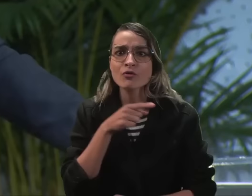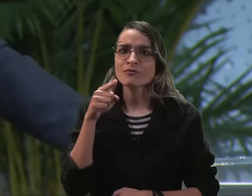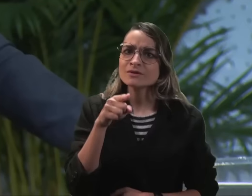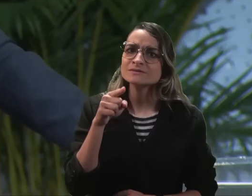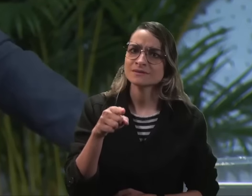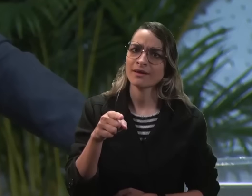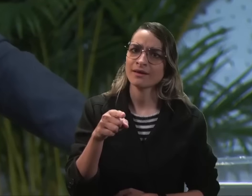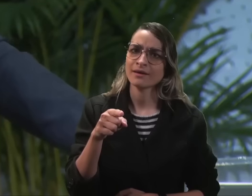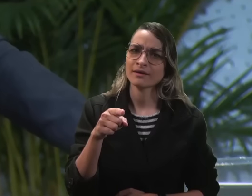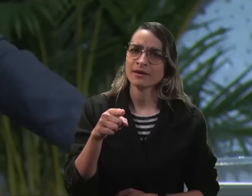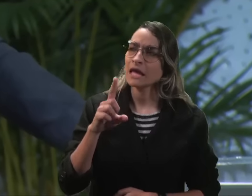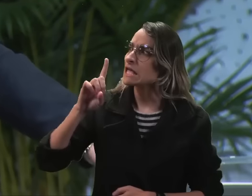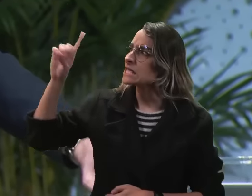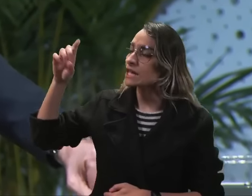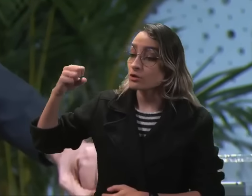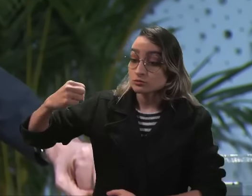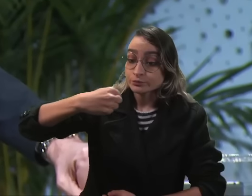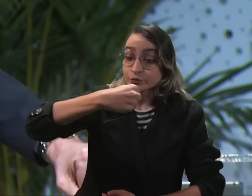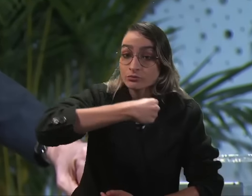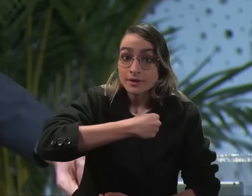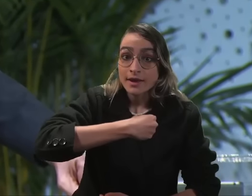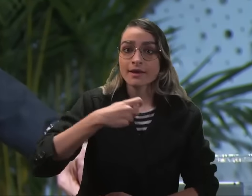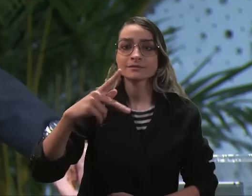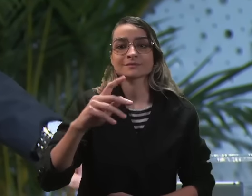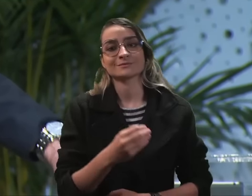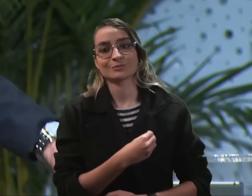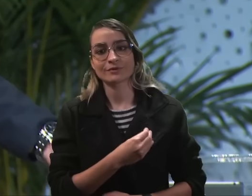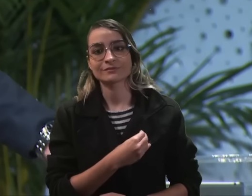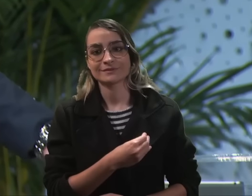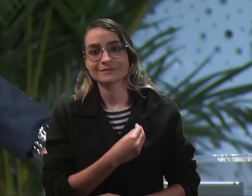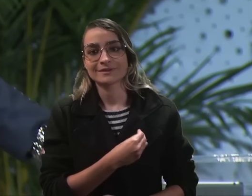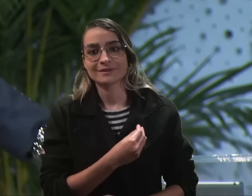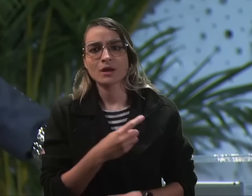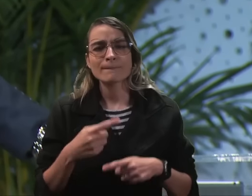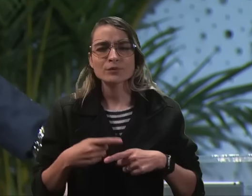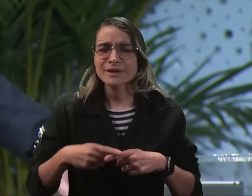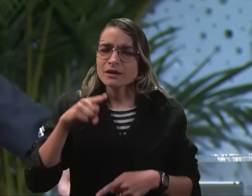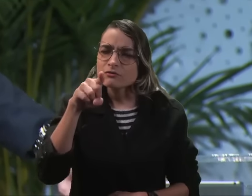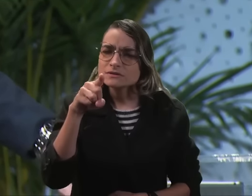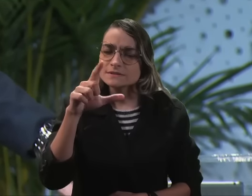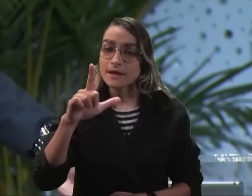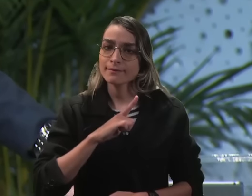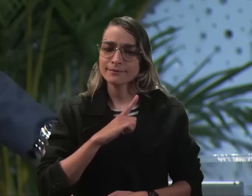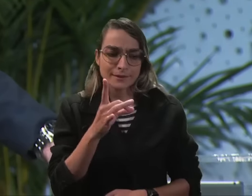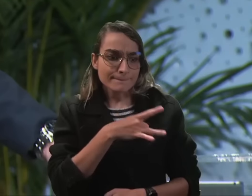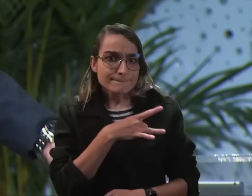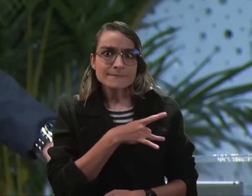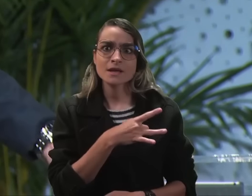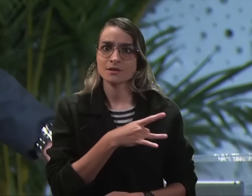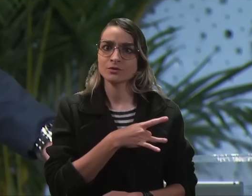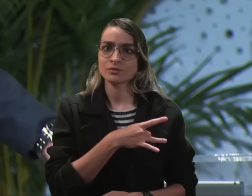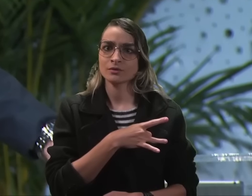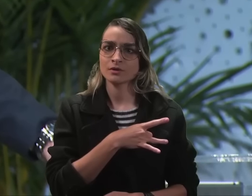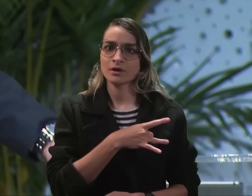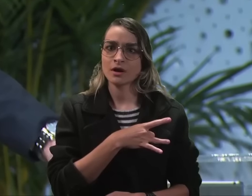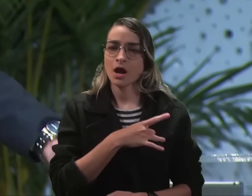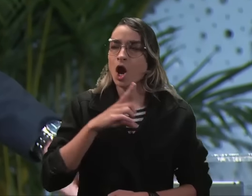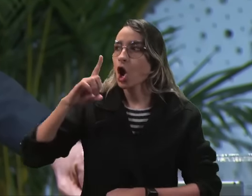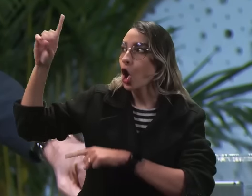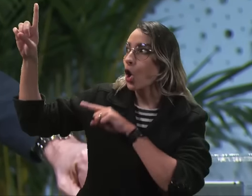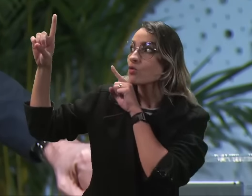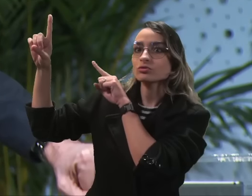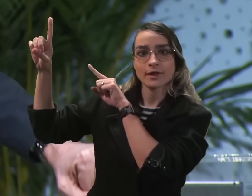vida porque você continua ou está hoje a temer novamente o mesmo Deus que te libertou no passado